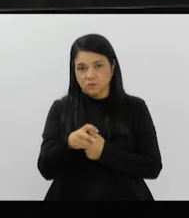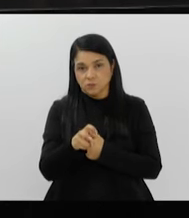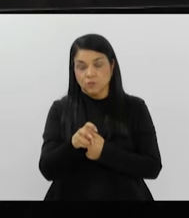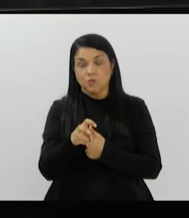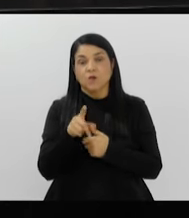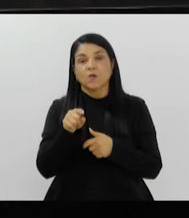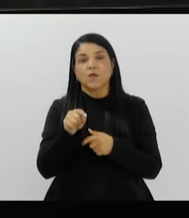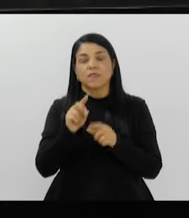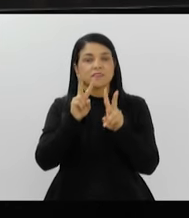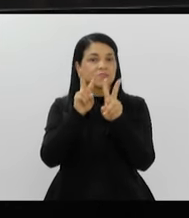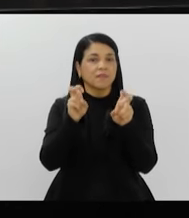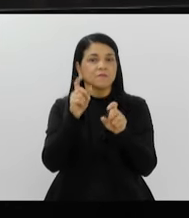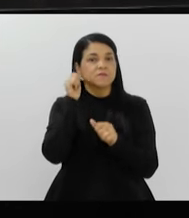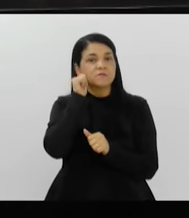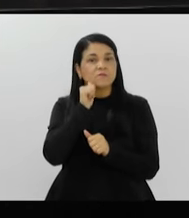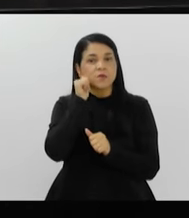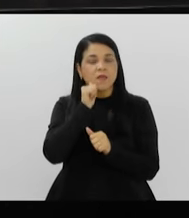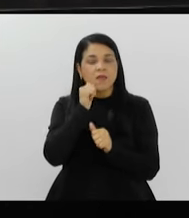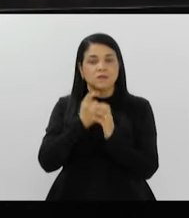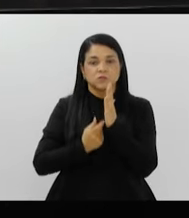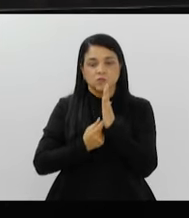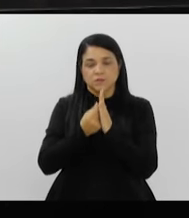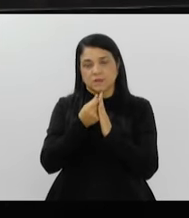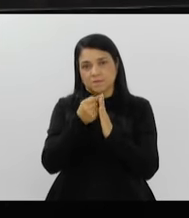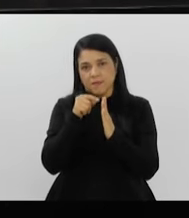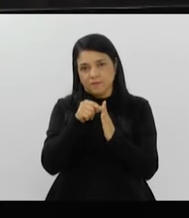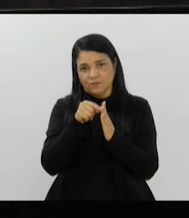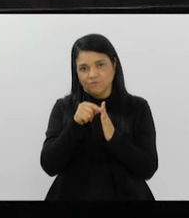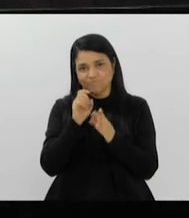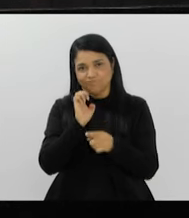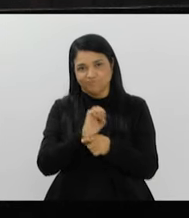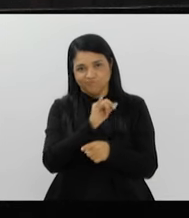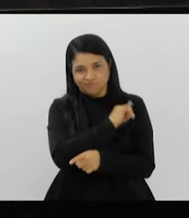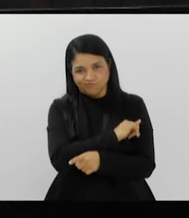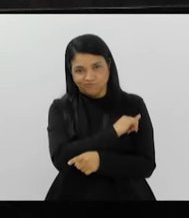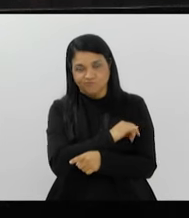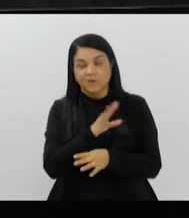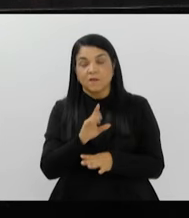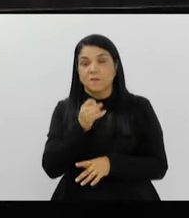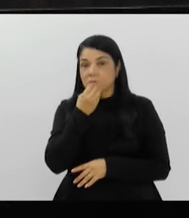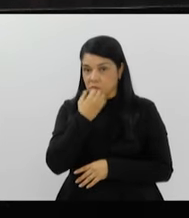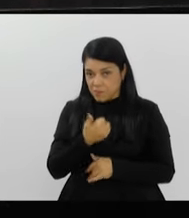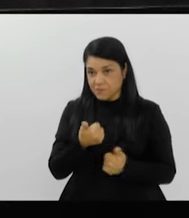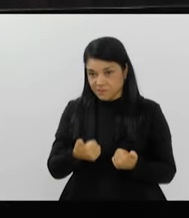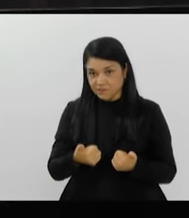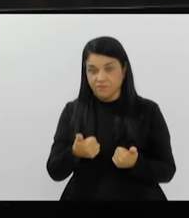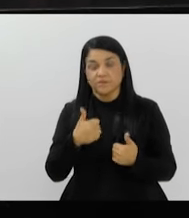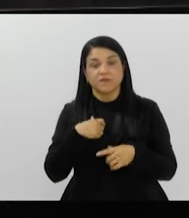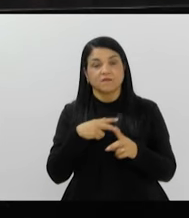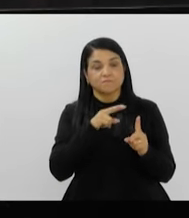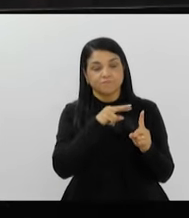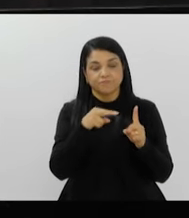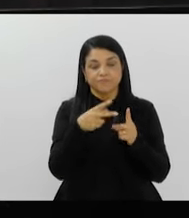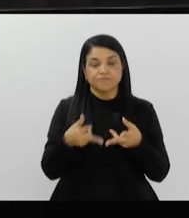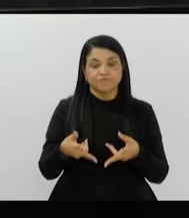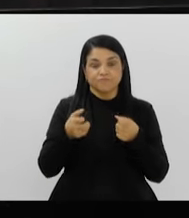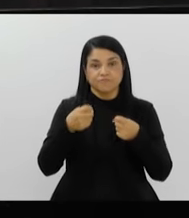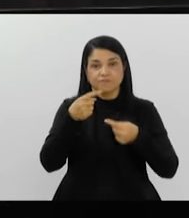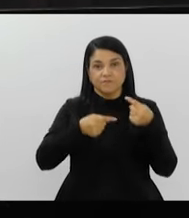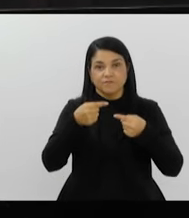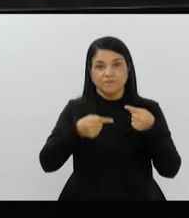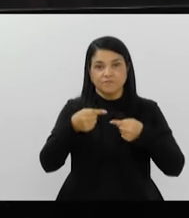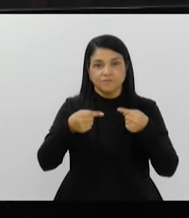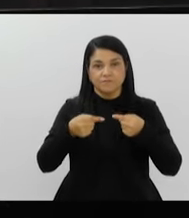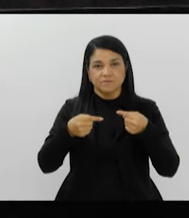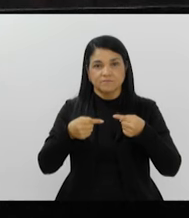das mulheres no orçamento do Estado do Rio de Janeiro. Bom, já é visto e debatido também em muitos